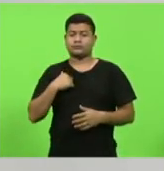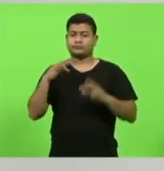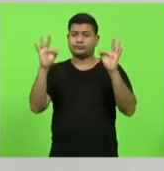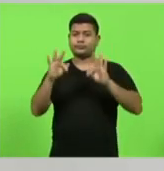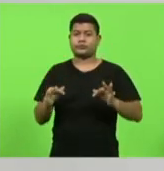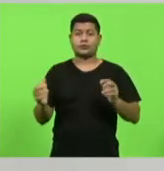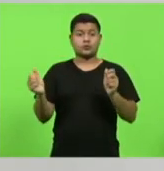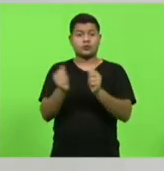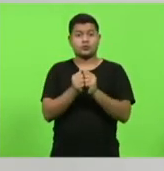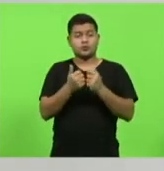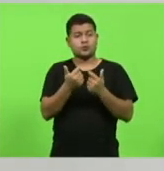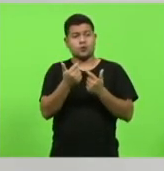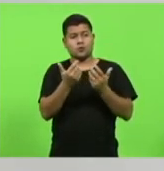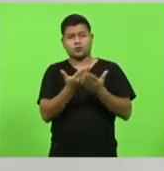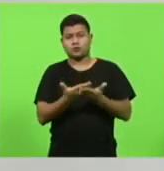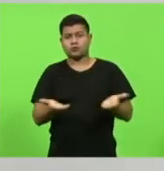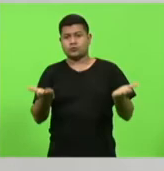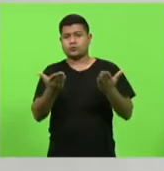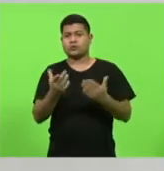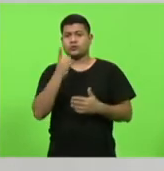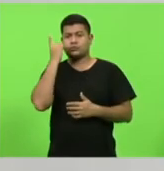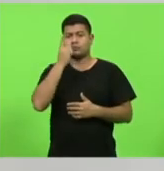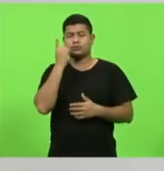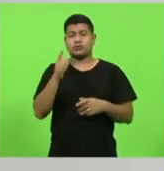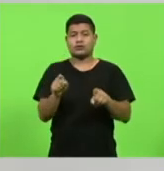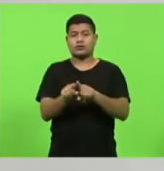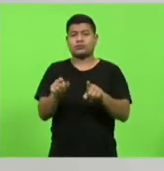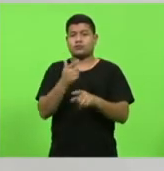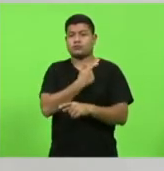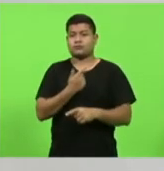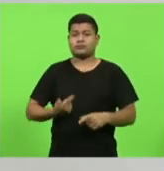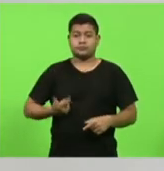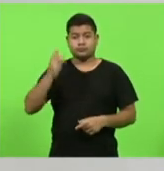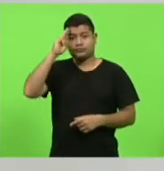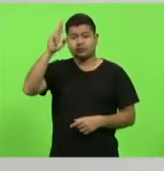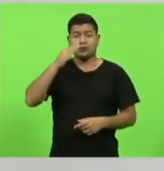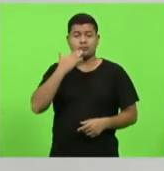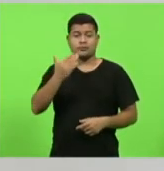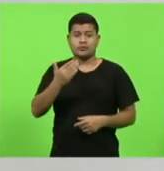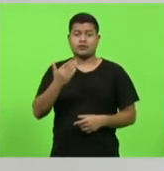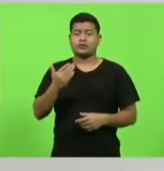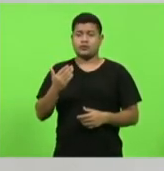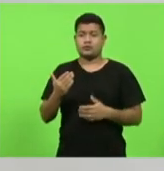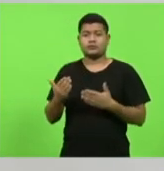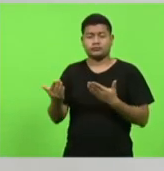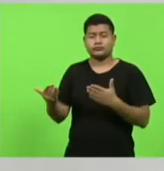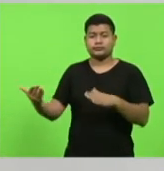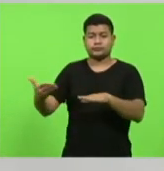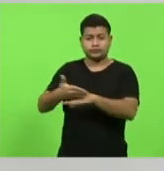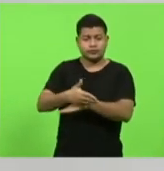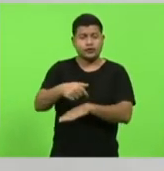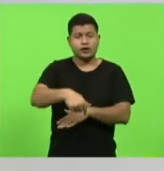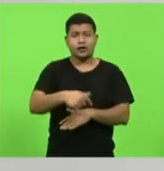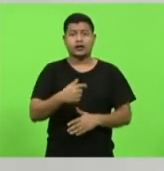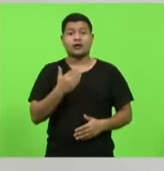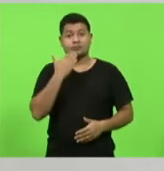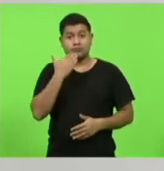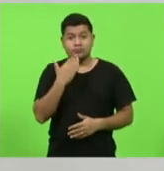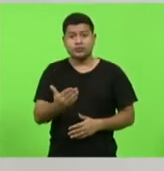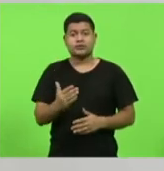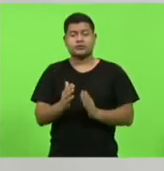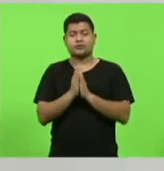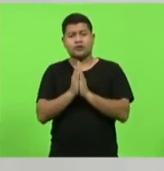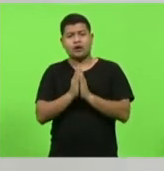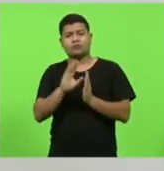os deputados, com o governador Moisés, onde ele veio e pessoalmente pediu para que essa Assembleia derrubasse